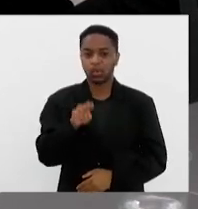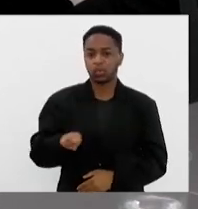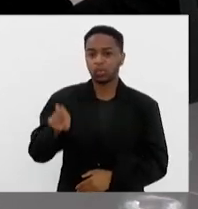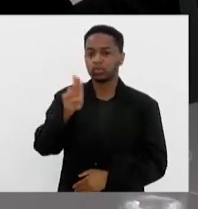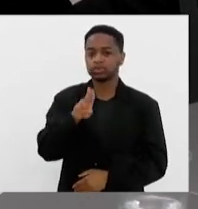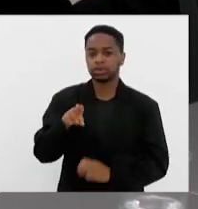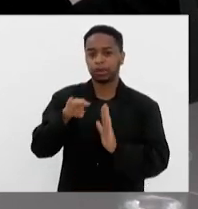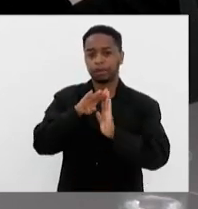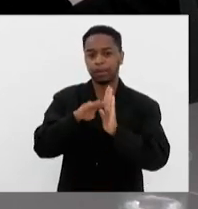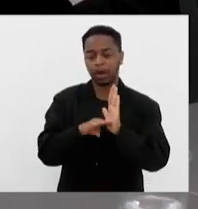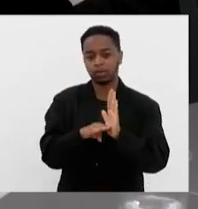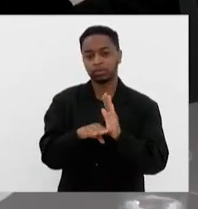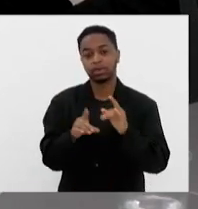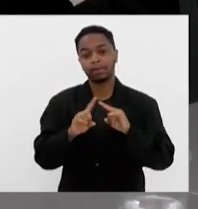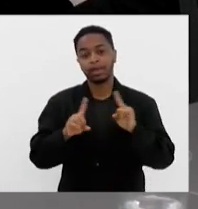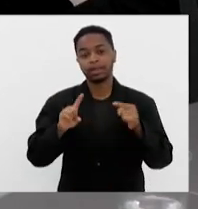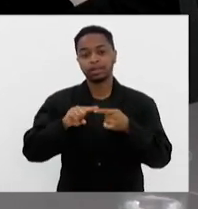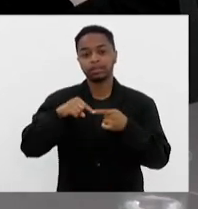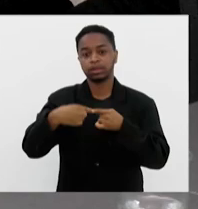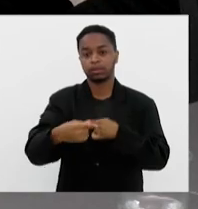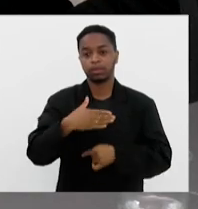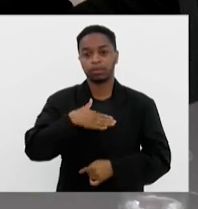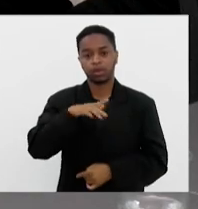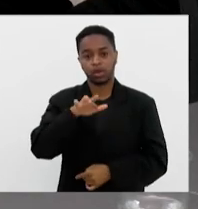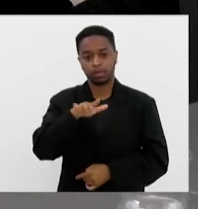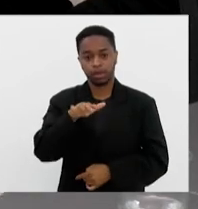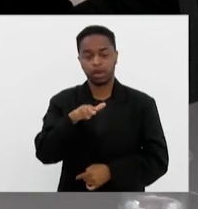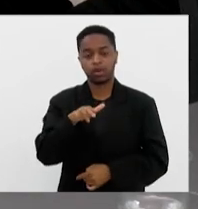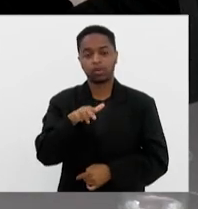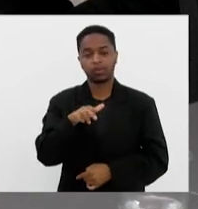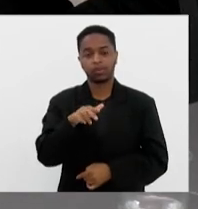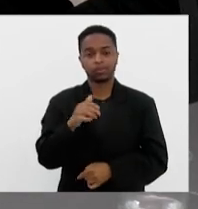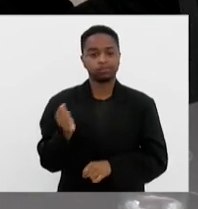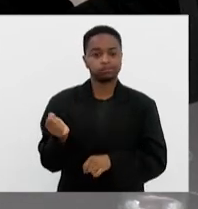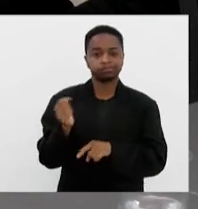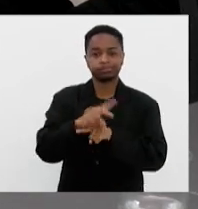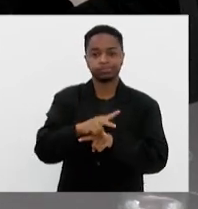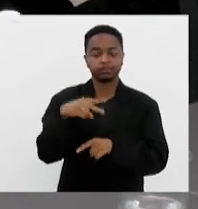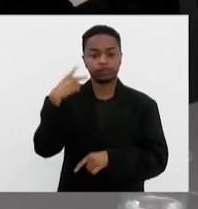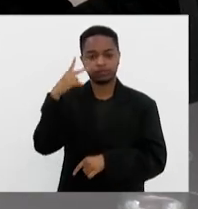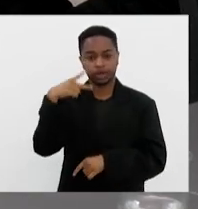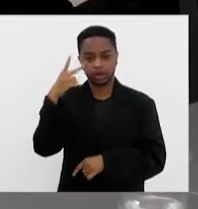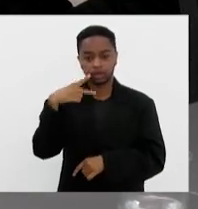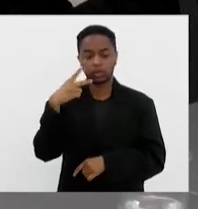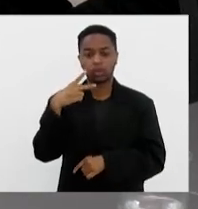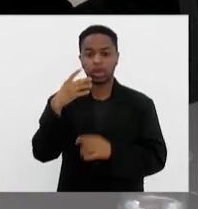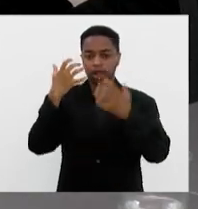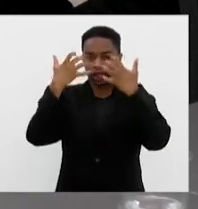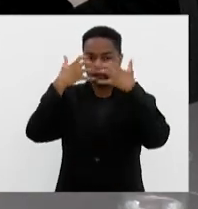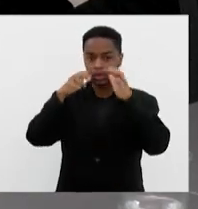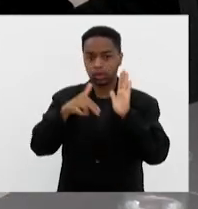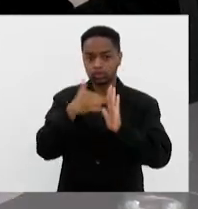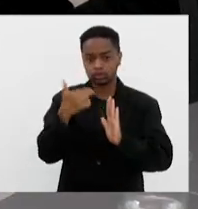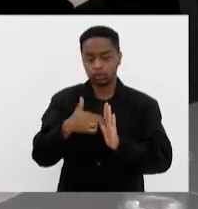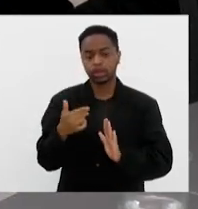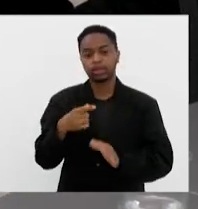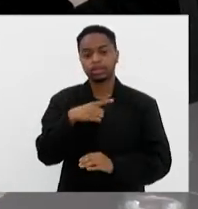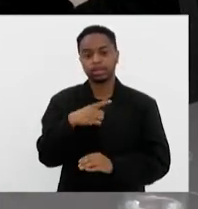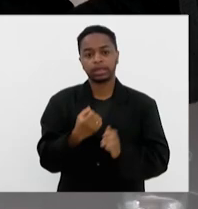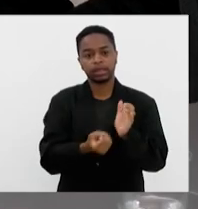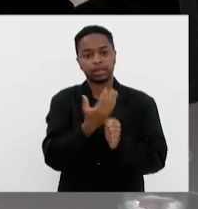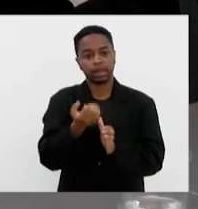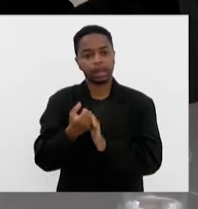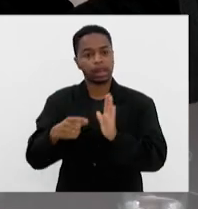da pauta. Mas depois, quando meu irmão assume o mandato de vereador, como neurocirurgião, ele começa a ter uma produção legislativa